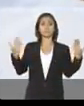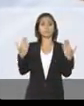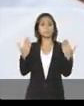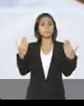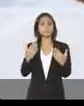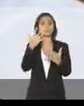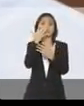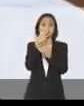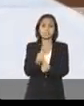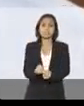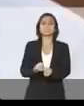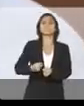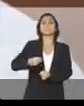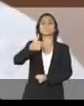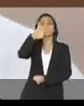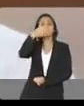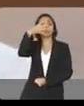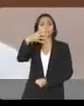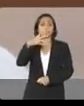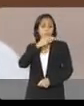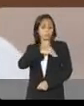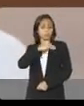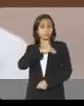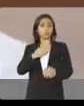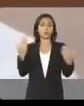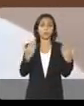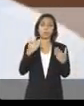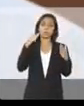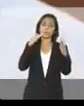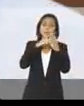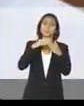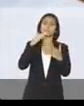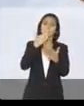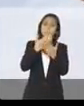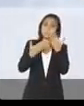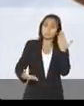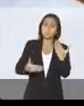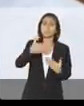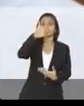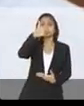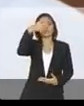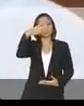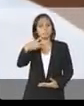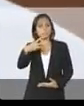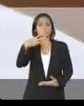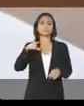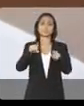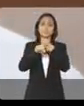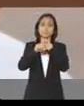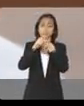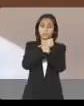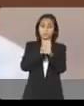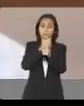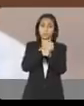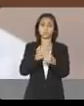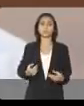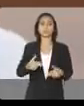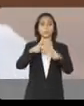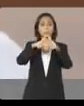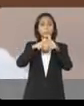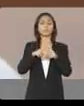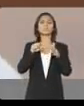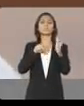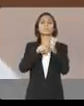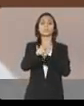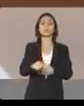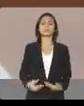gestão recebiam até 14º salário, hoje correm o risco de não ter nem o 13º no fim do ano. Por isso